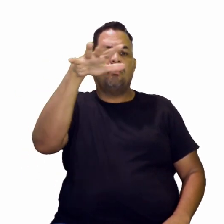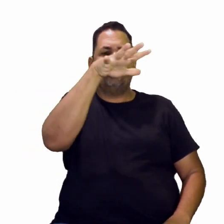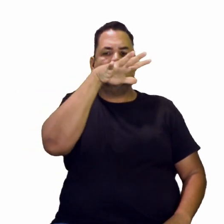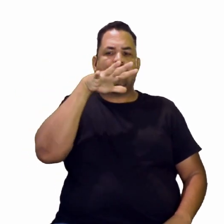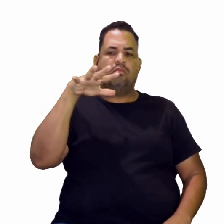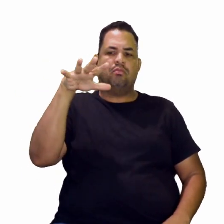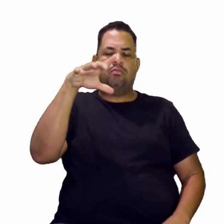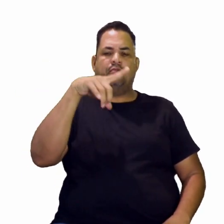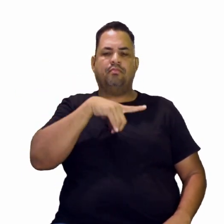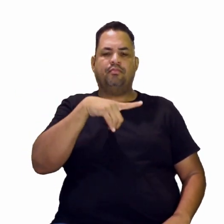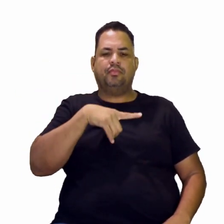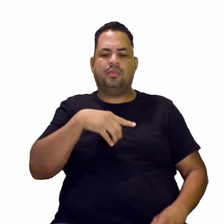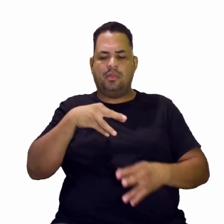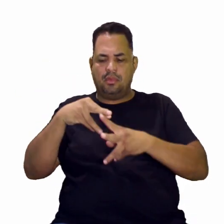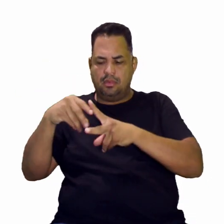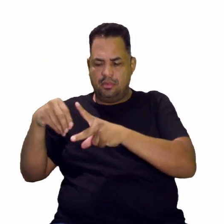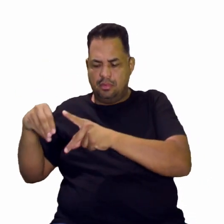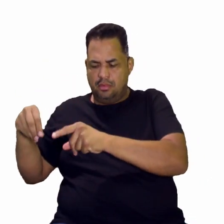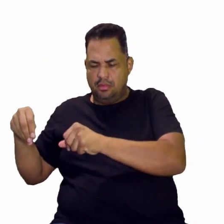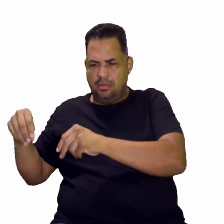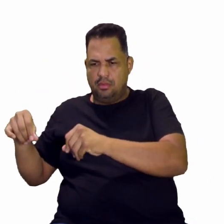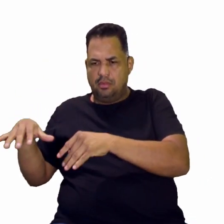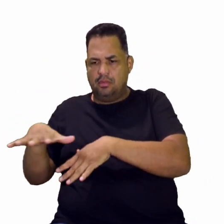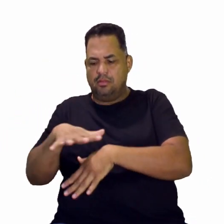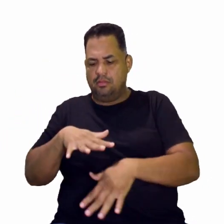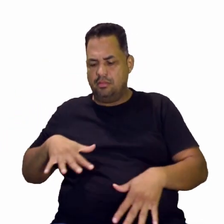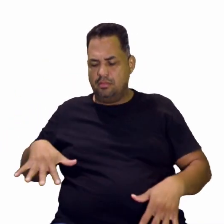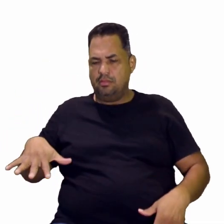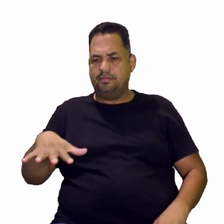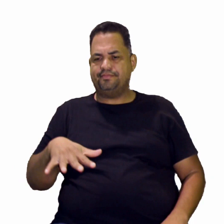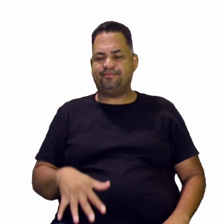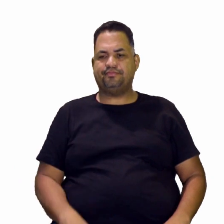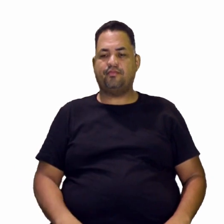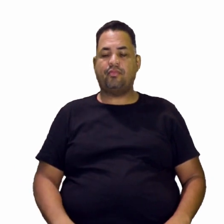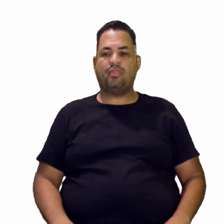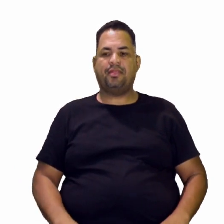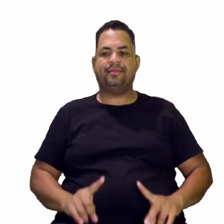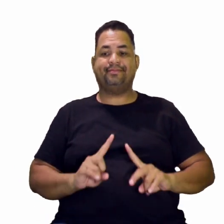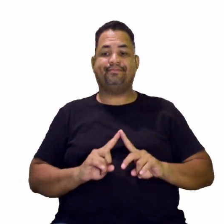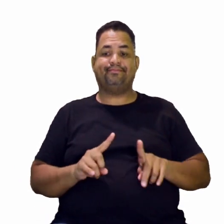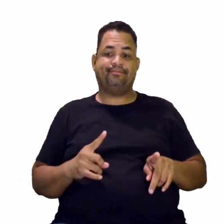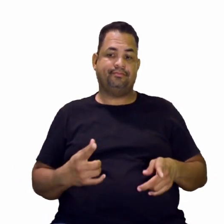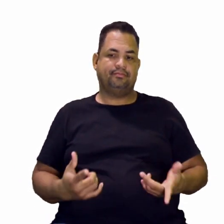um ambiente terrestre, tá? Agora é o seguinte,